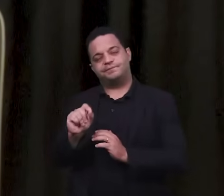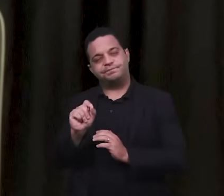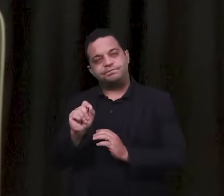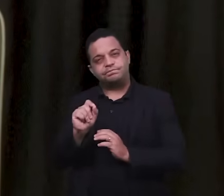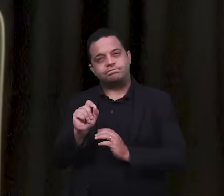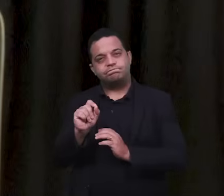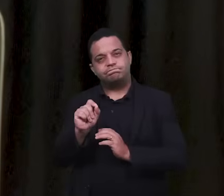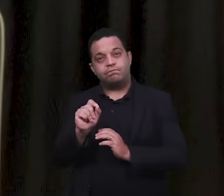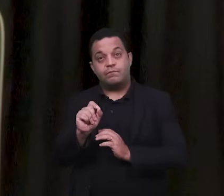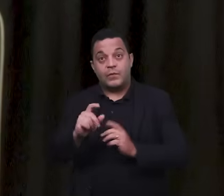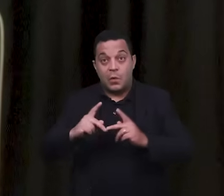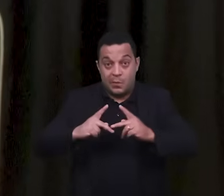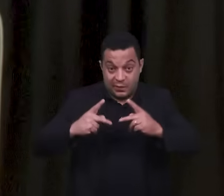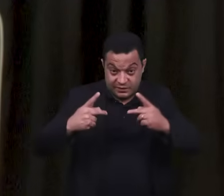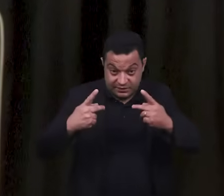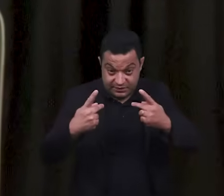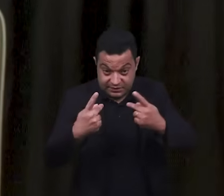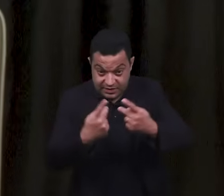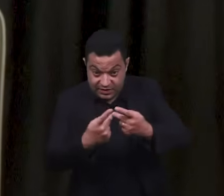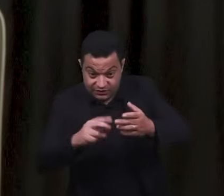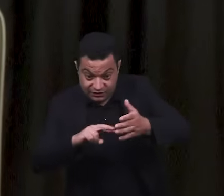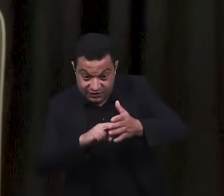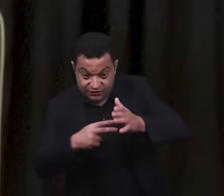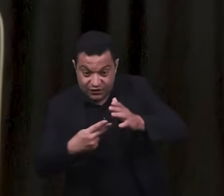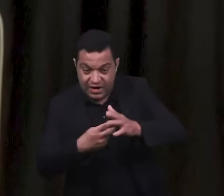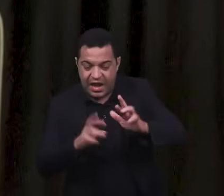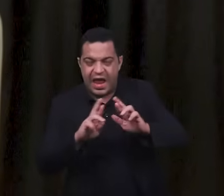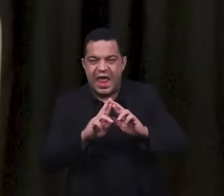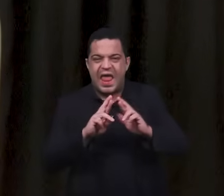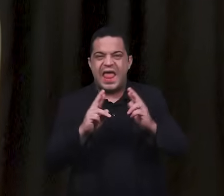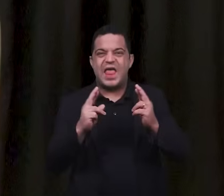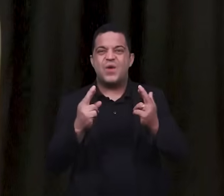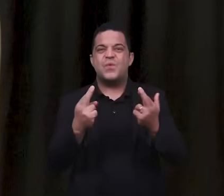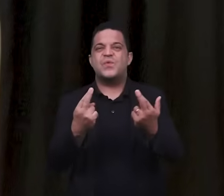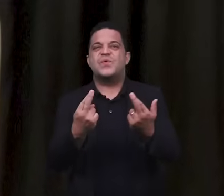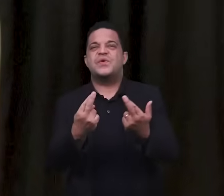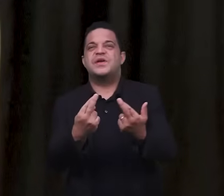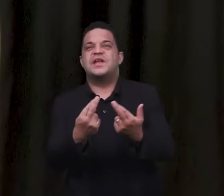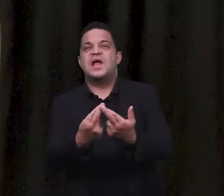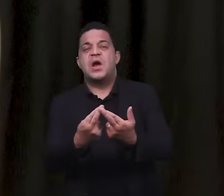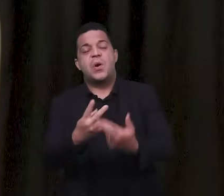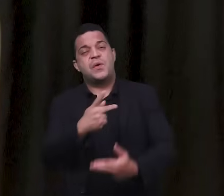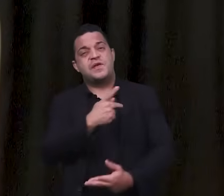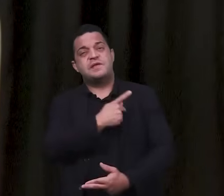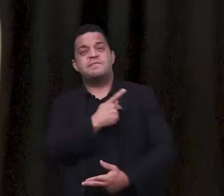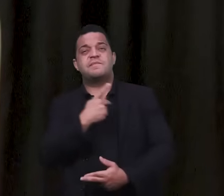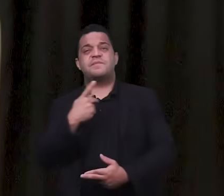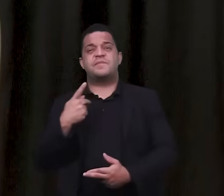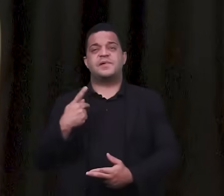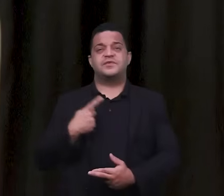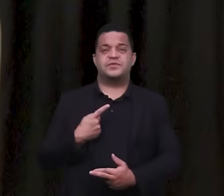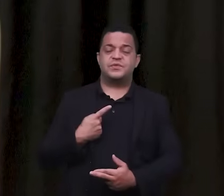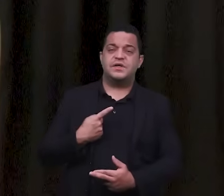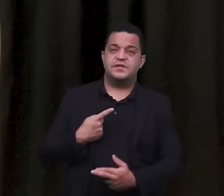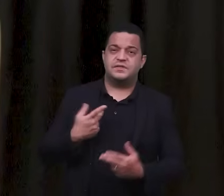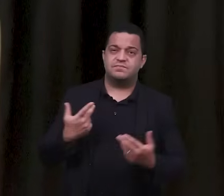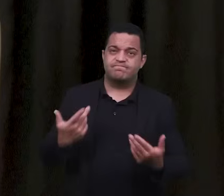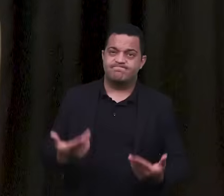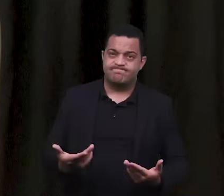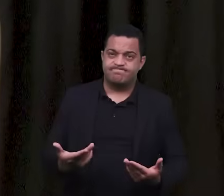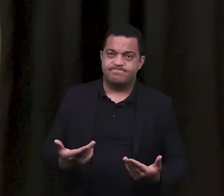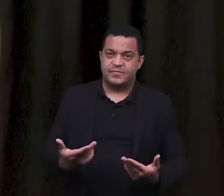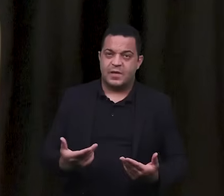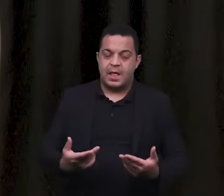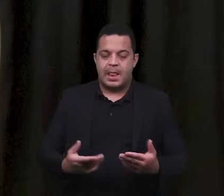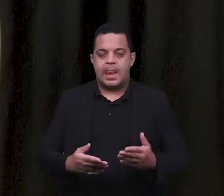verdade, o presbitério é a reunião dos presbíteros. O que são presbíteros? Presbíteros, no livro de Atos dos